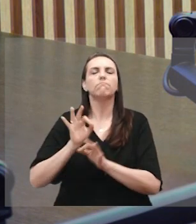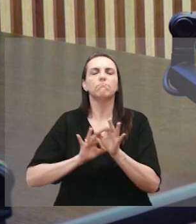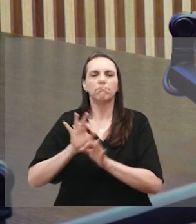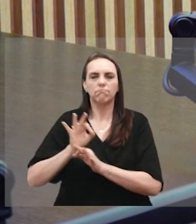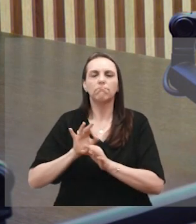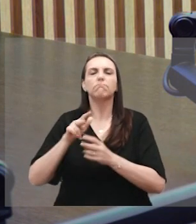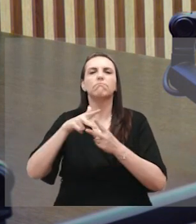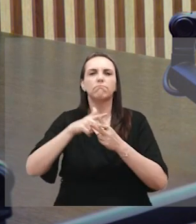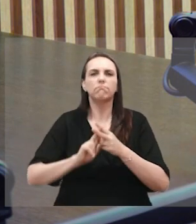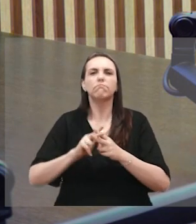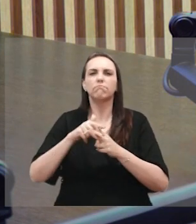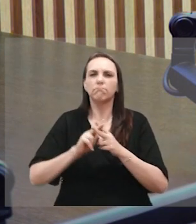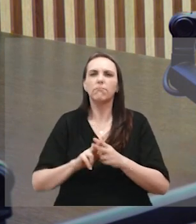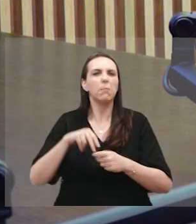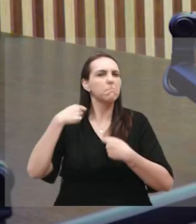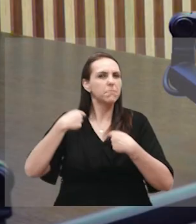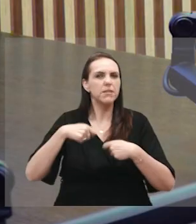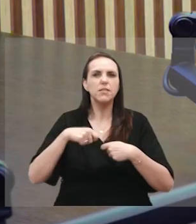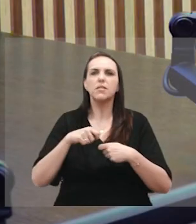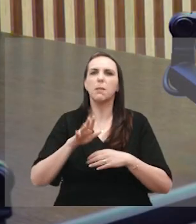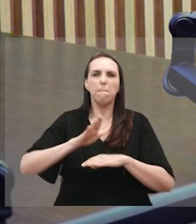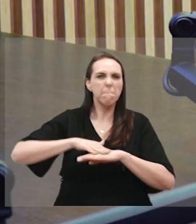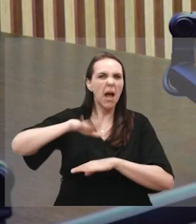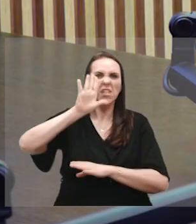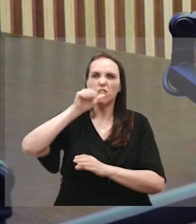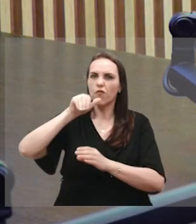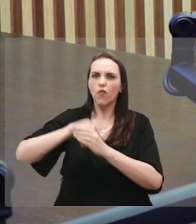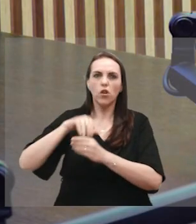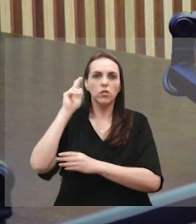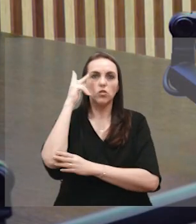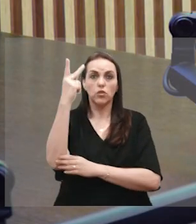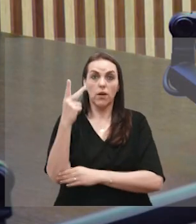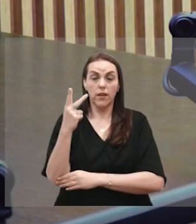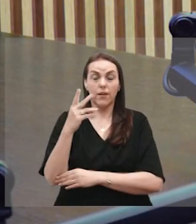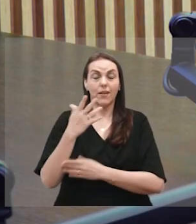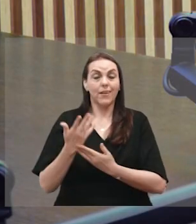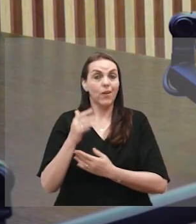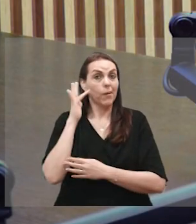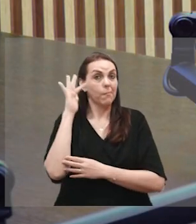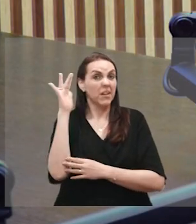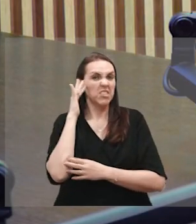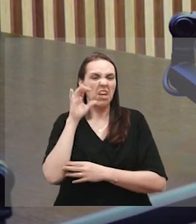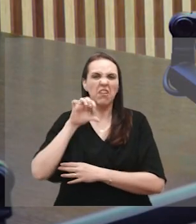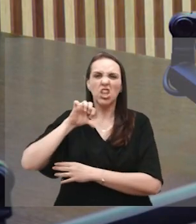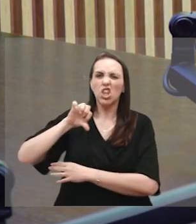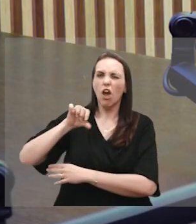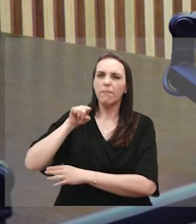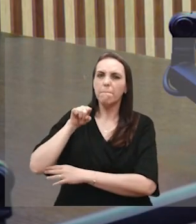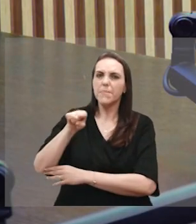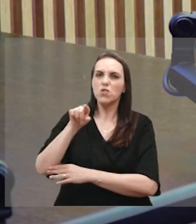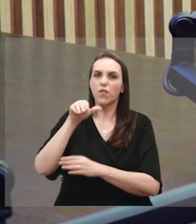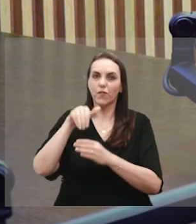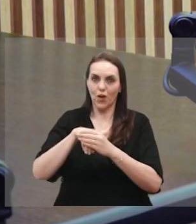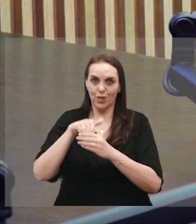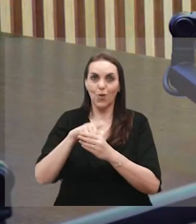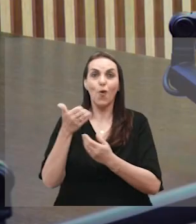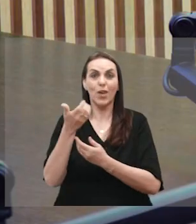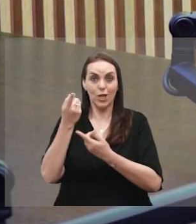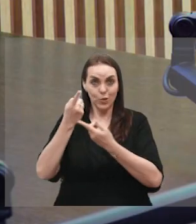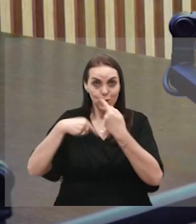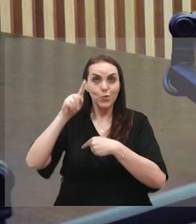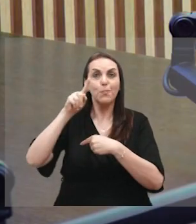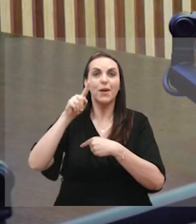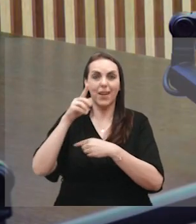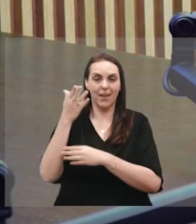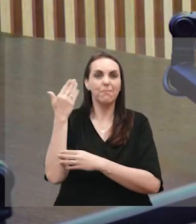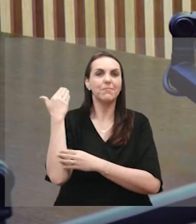E eu falei, vamos trabalhar o ponto de ficar inevitável e ser o mais votado da história. A gente imaginava bater uns 9 mil votos. que eu queria superar o